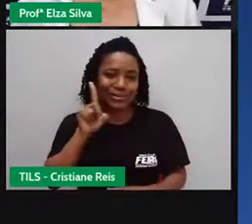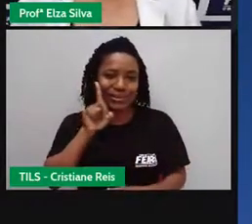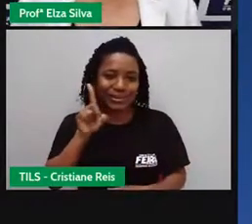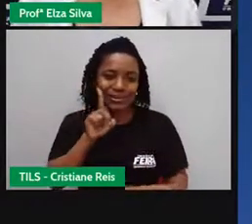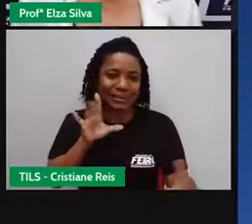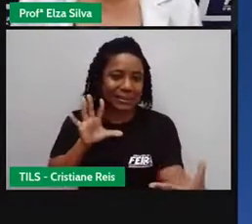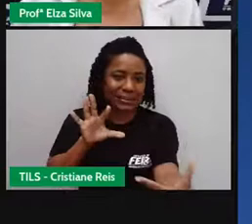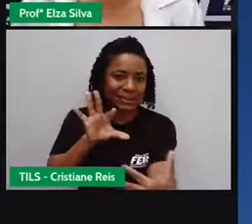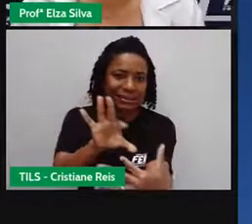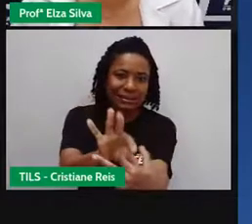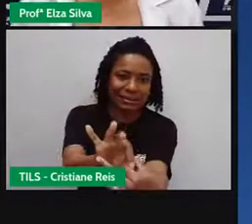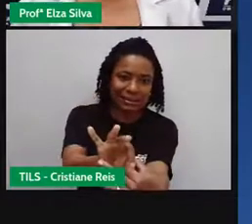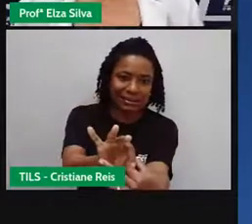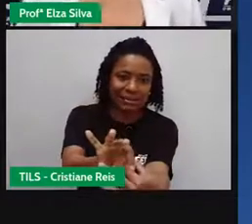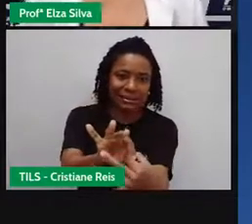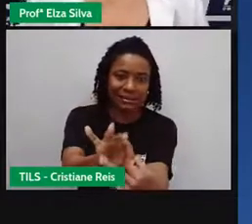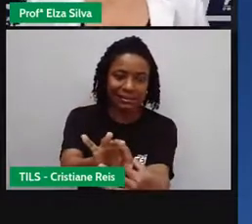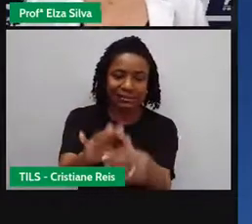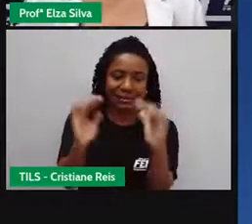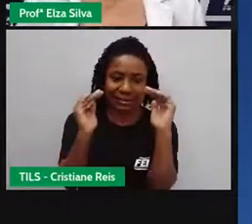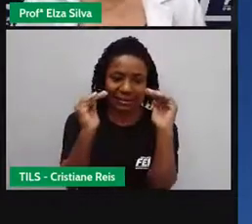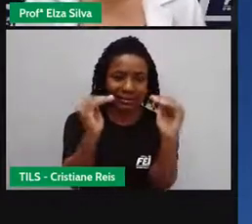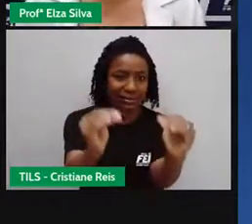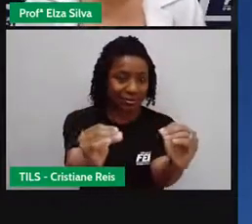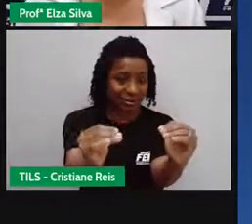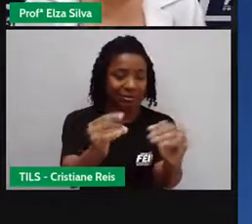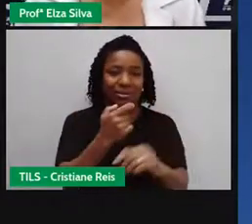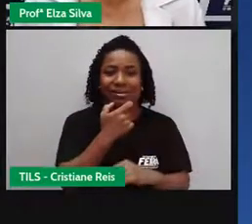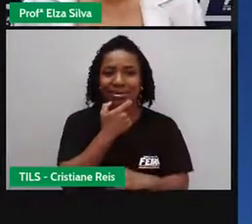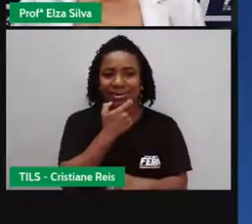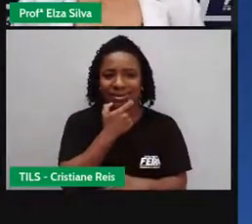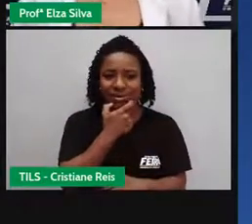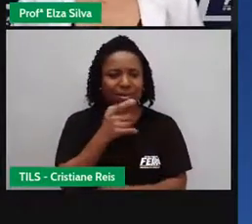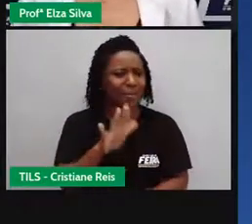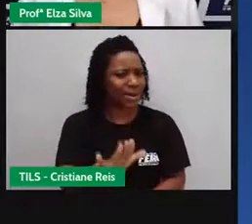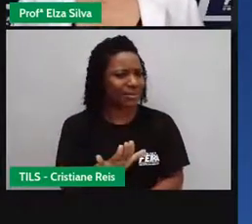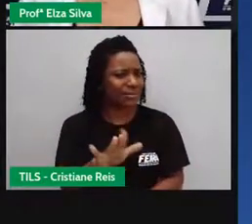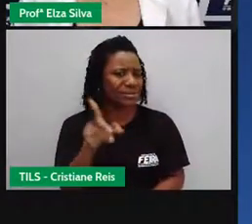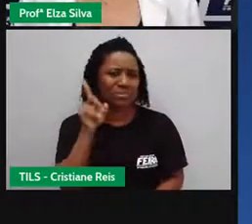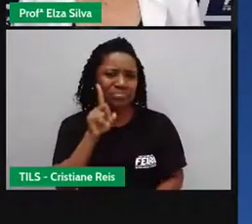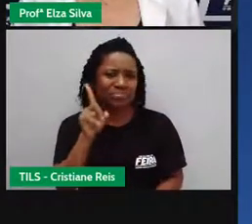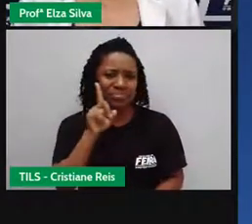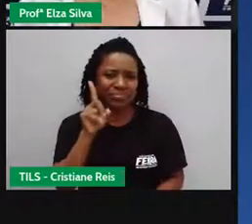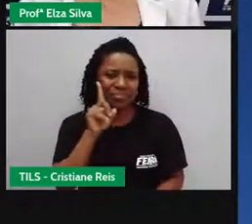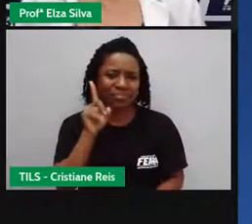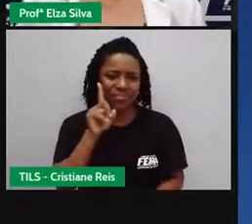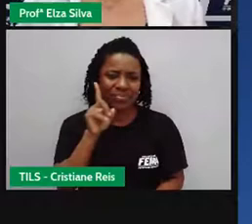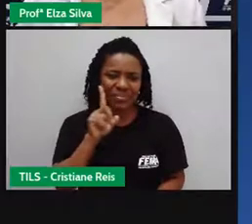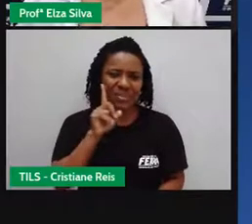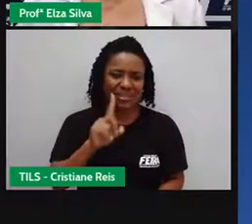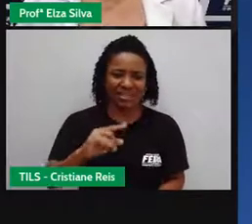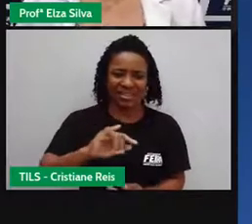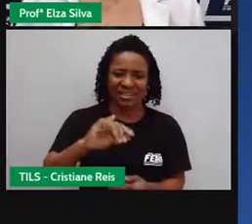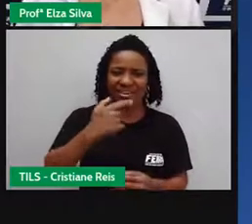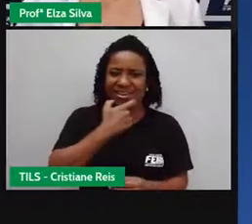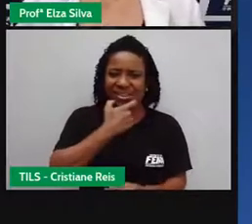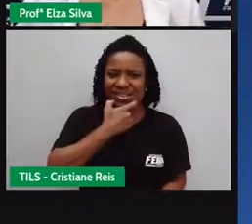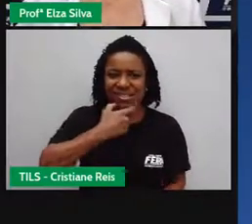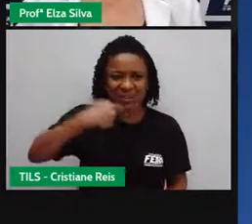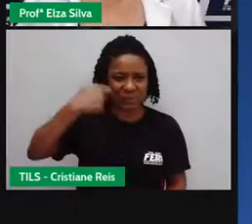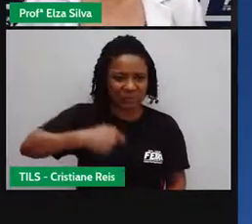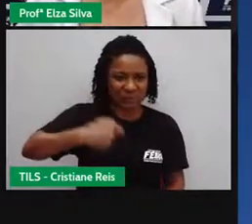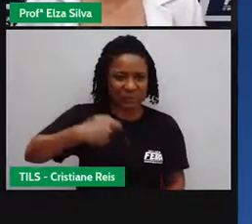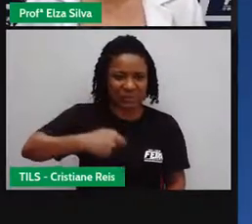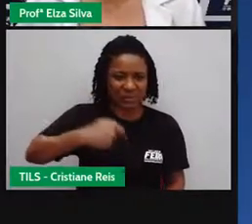americanos, insatisfeitos com as cobranças dos impostos e com o prejuízo que eles tinham na questão